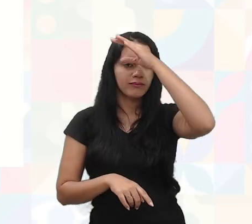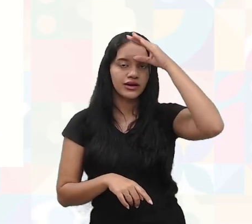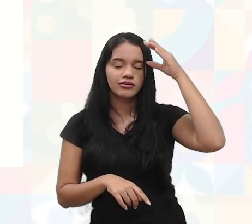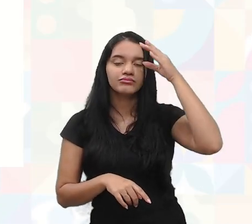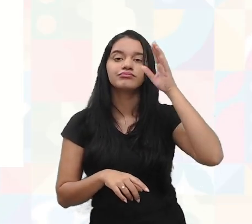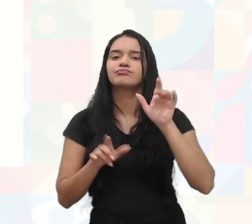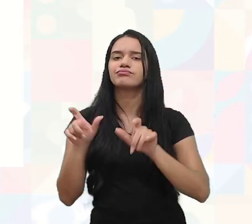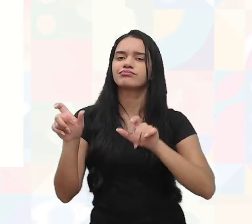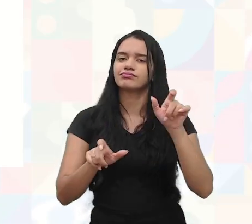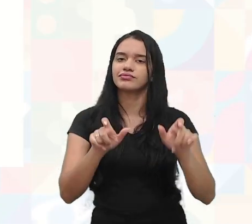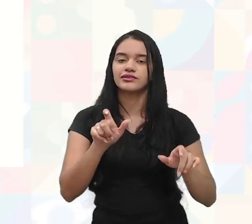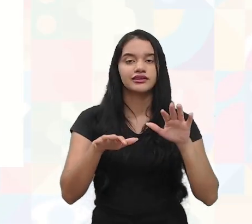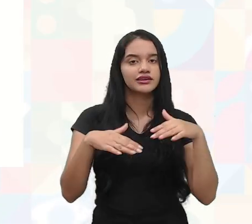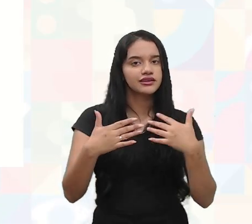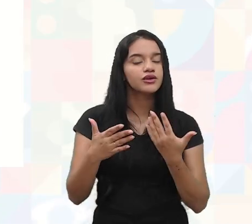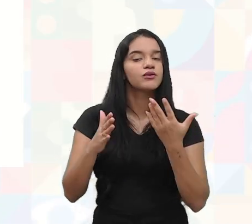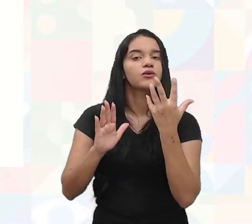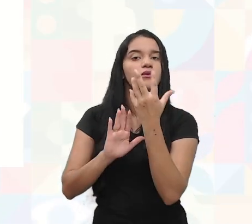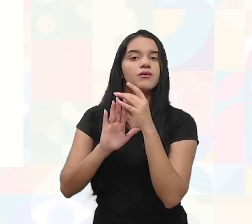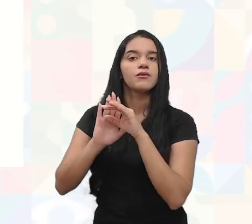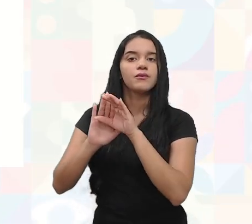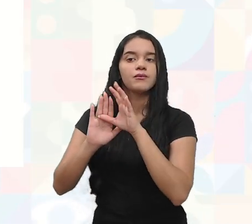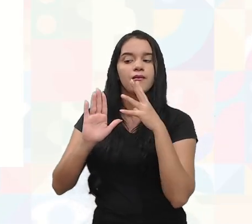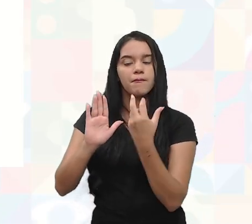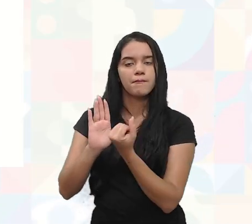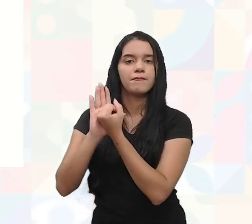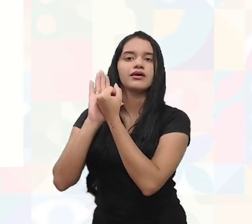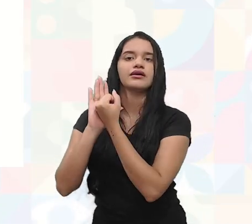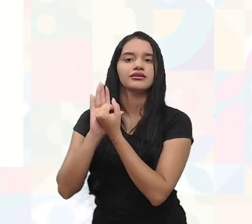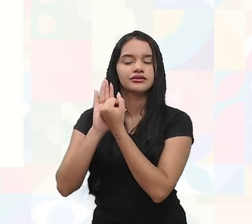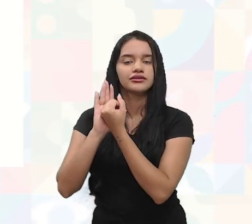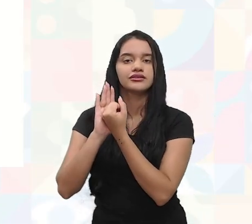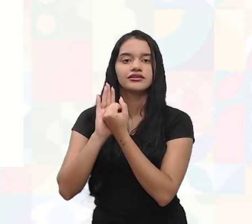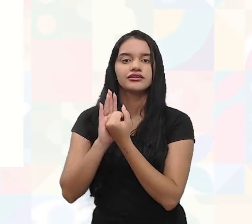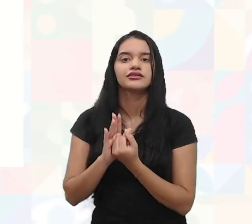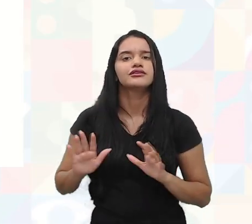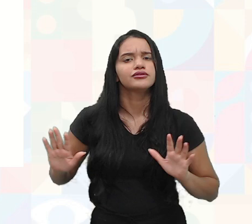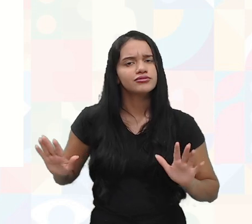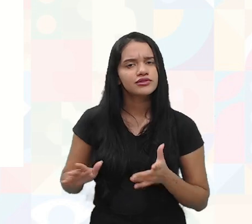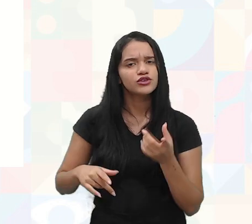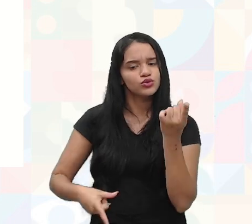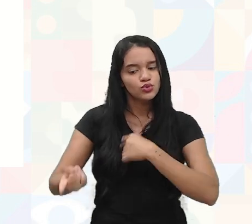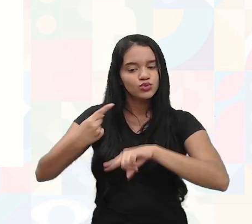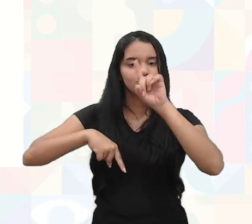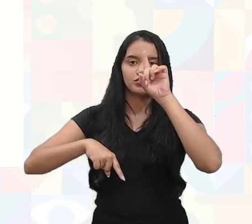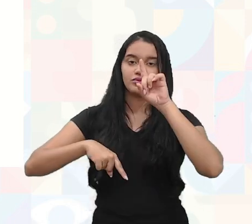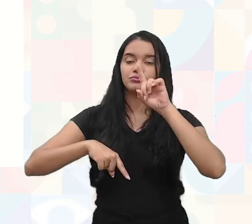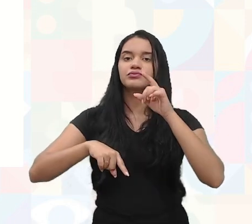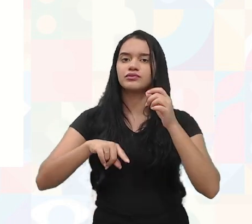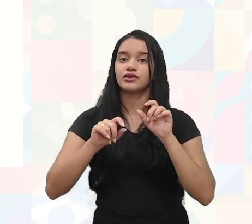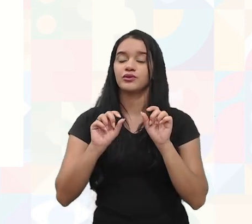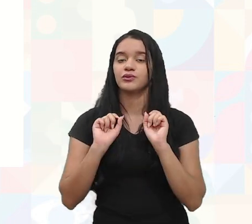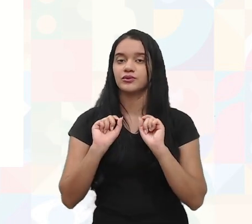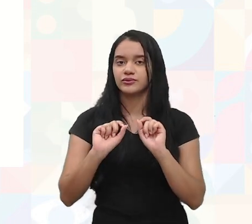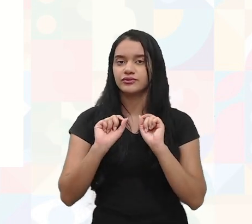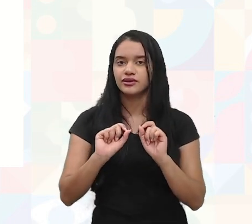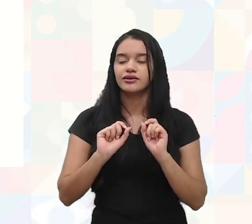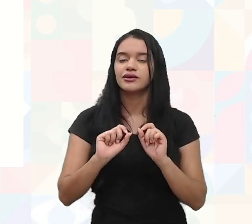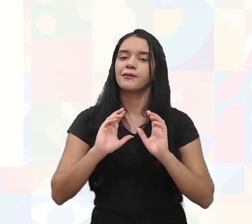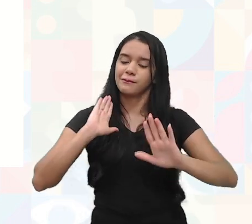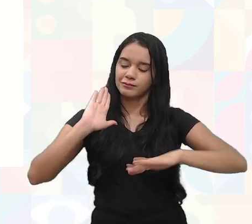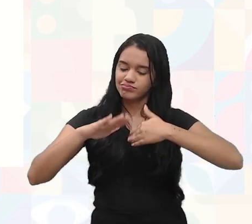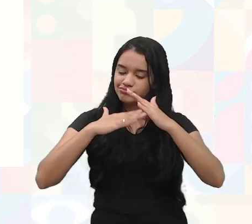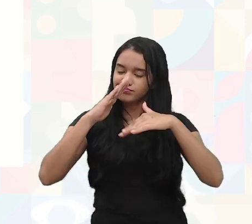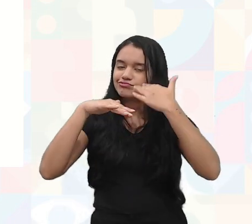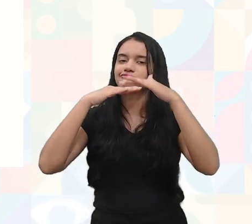Então, uma marca que se dedica, né, a trabalhar um brand de sucesso, ela vai se fortalecer ao longo